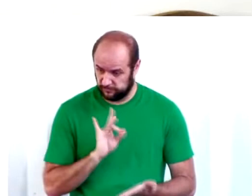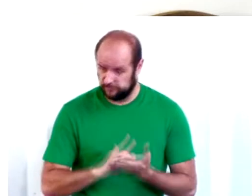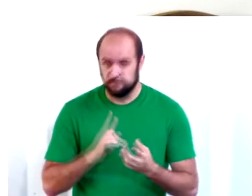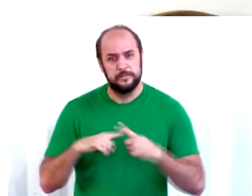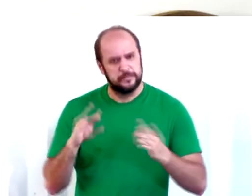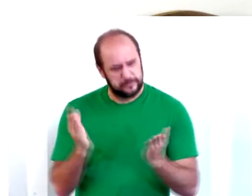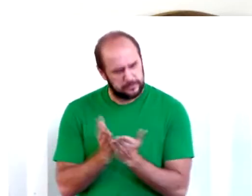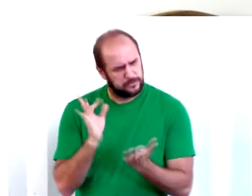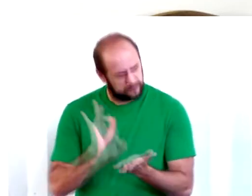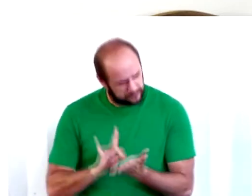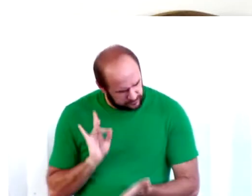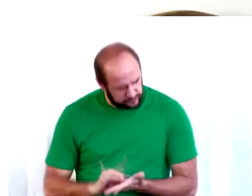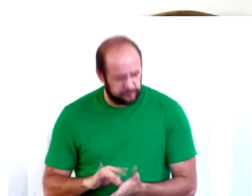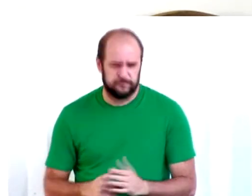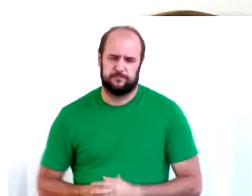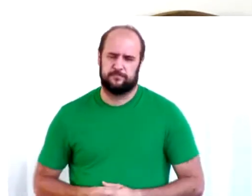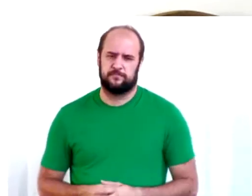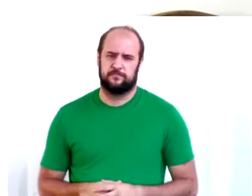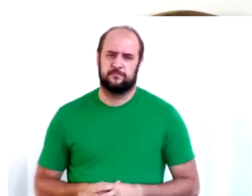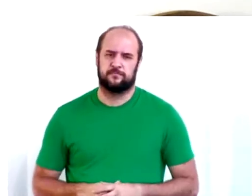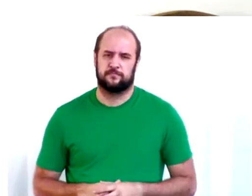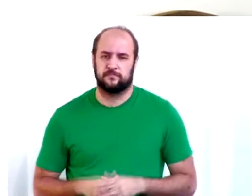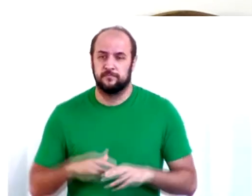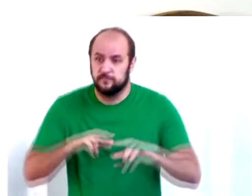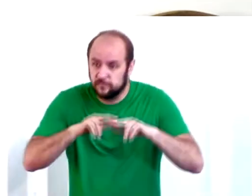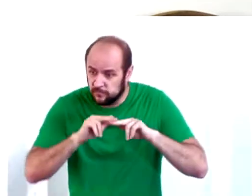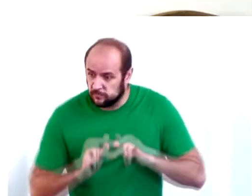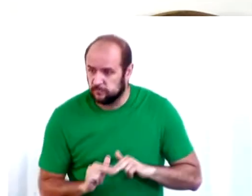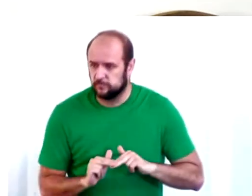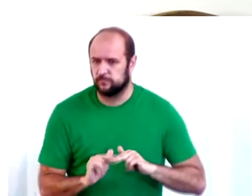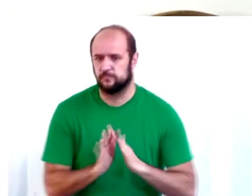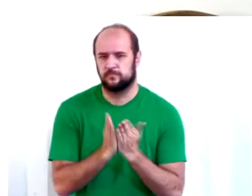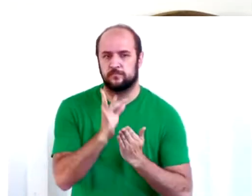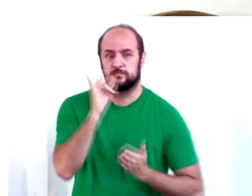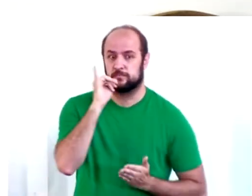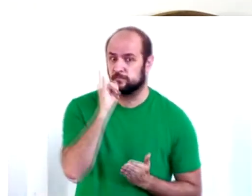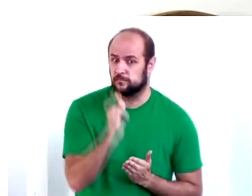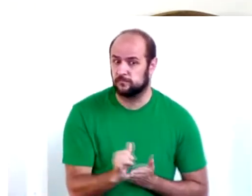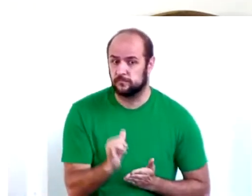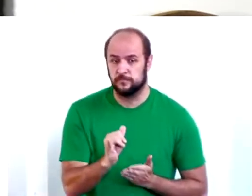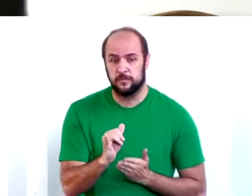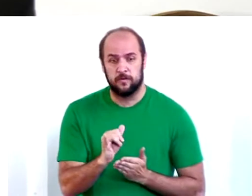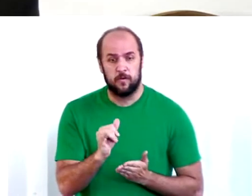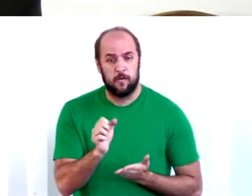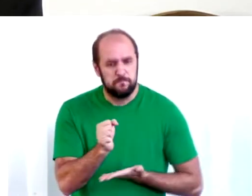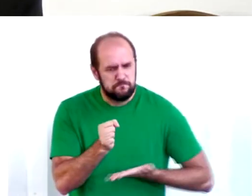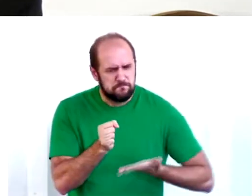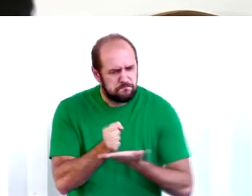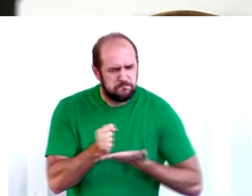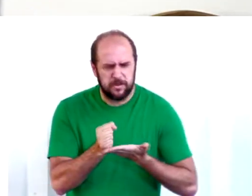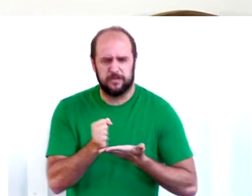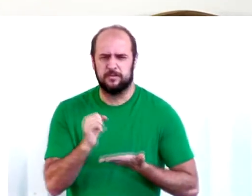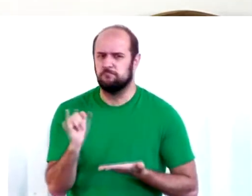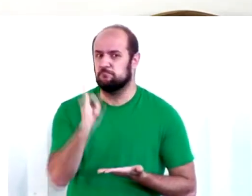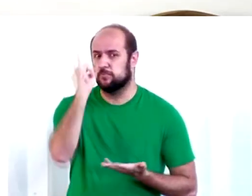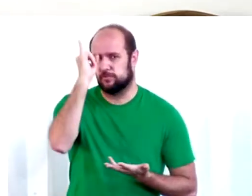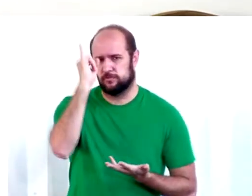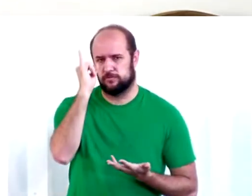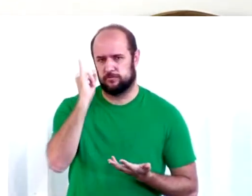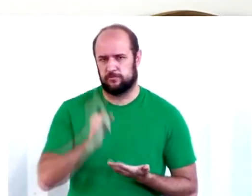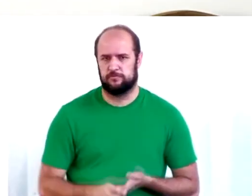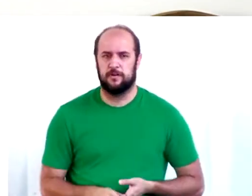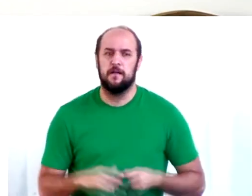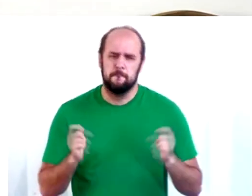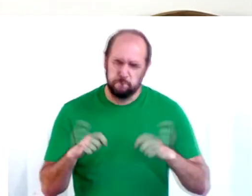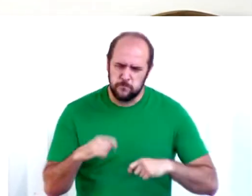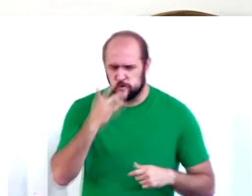cristãos verdadeiros. É por isso que o texto mostra uma coisa fundamental. Ele diz assim, que é possível que alguém se